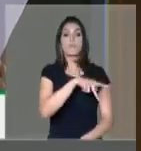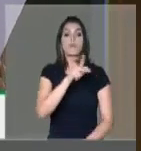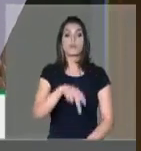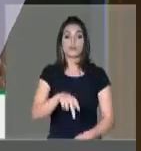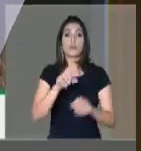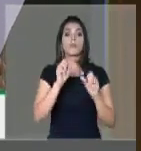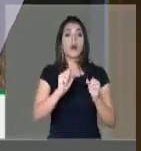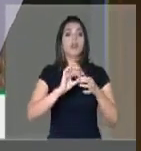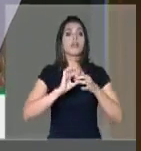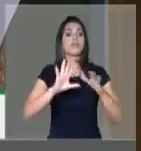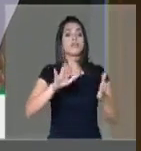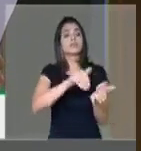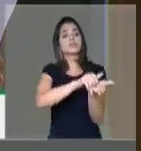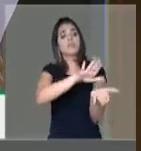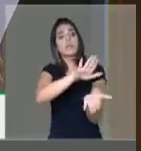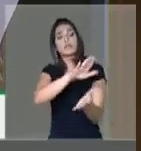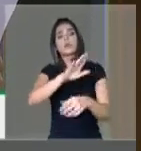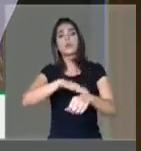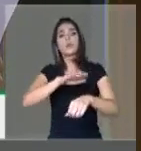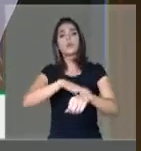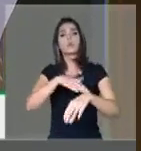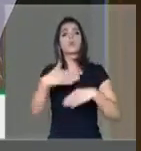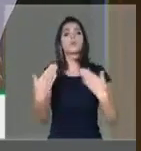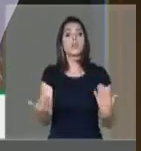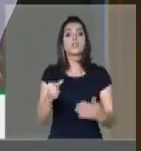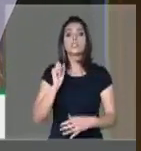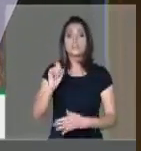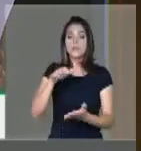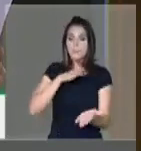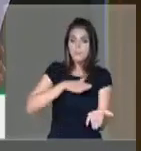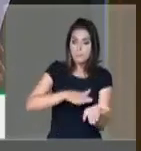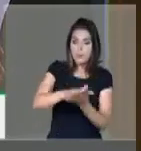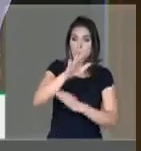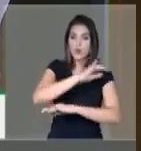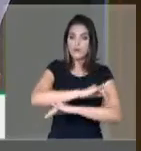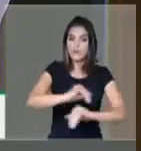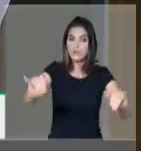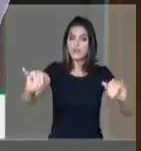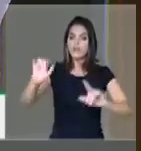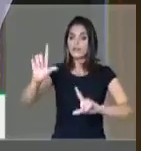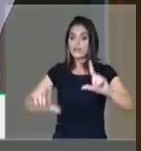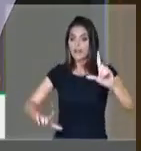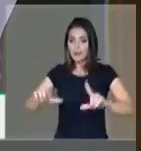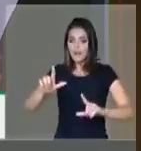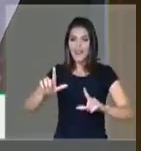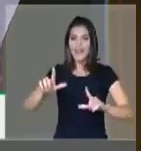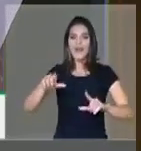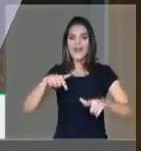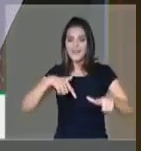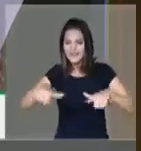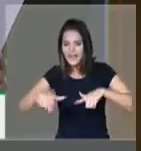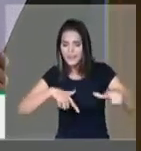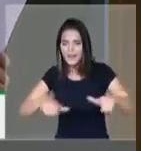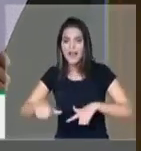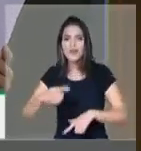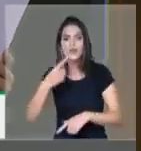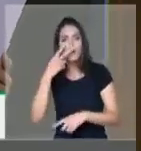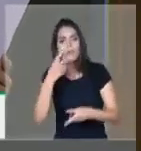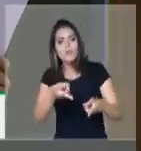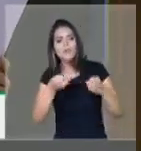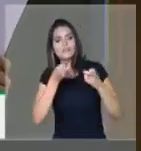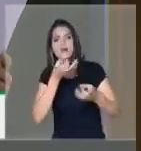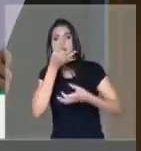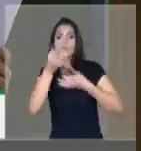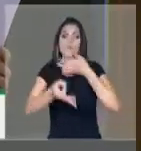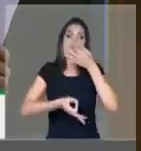ser demitidos. Se ousarem publicar trabalhos com visão crítica das ações governamentais,